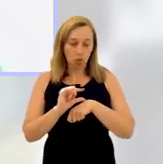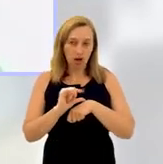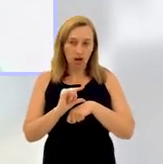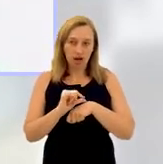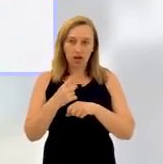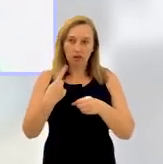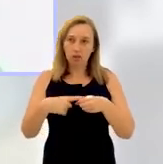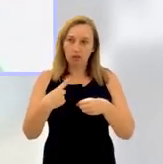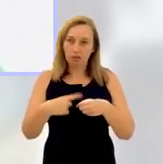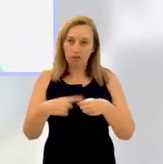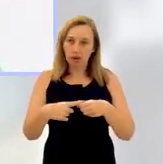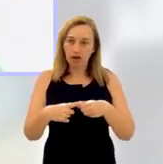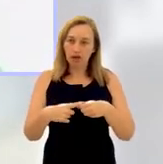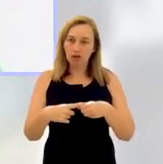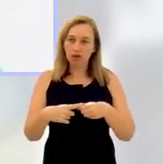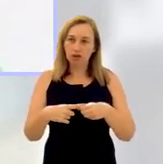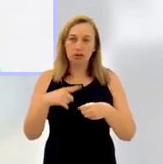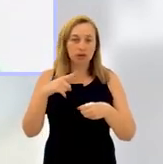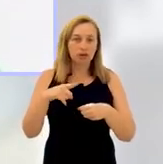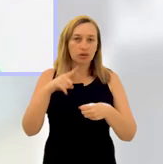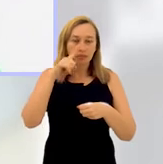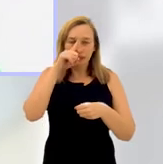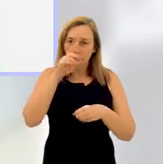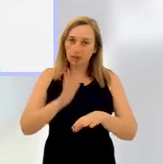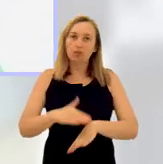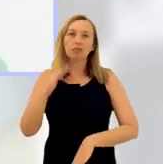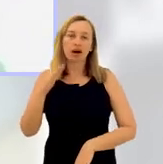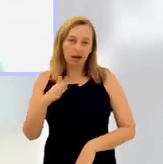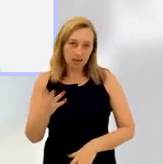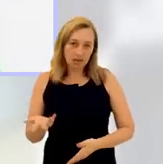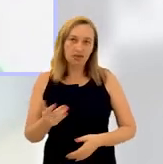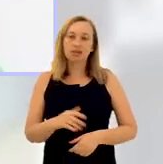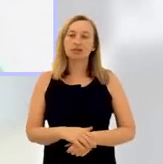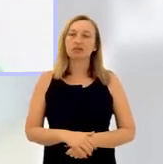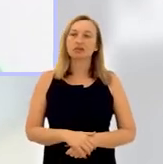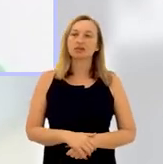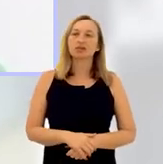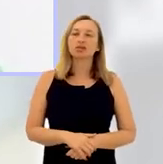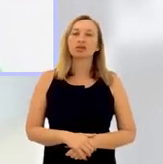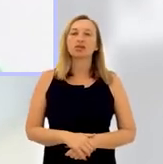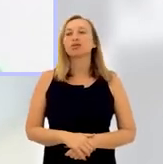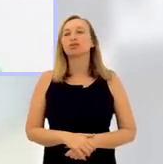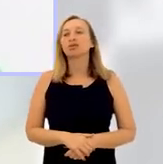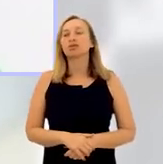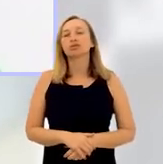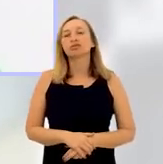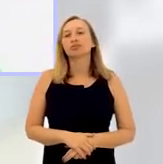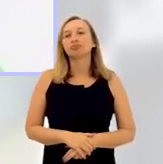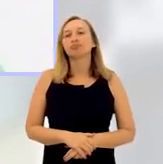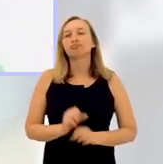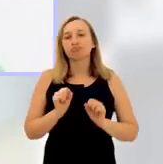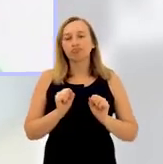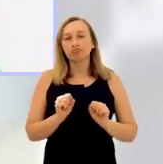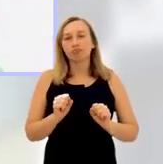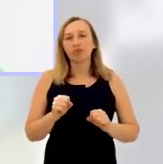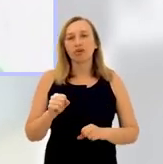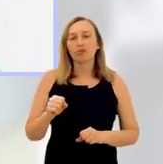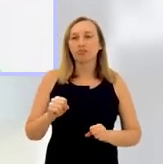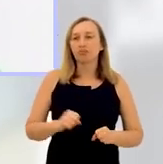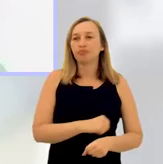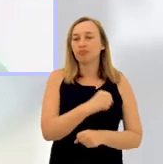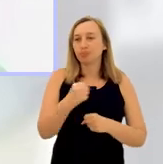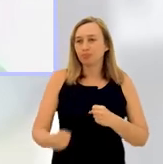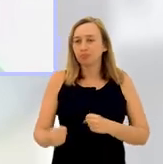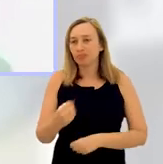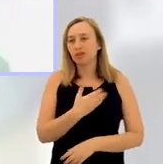o horário, os bairros de maior incidência, os motivos de maior incidência da agressão, e com isso o